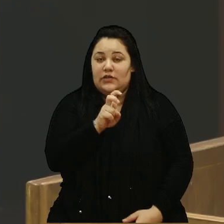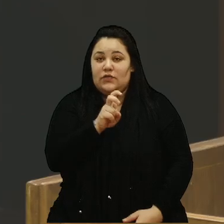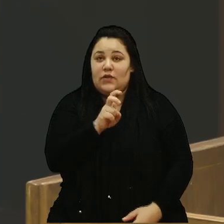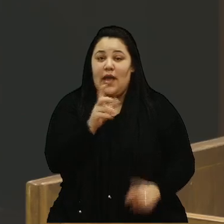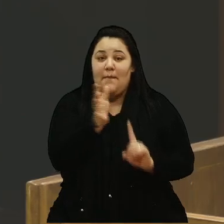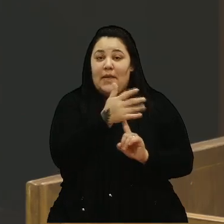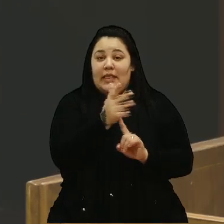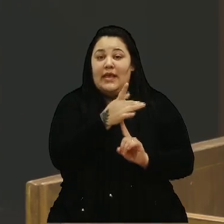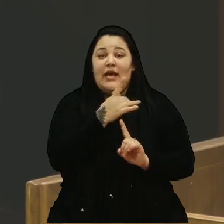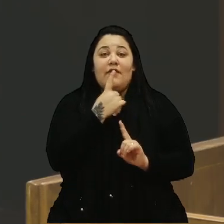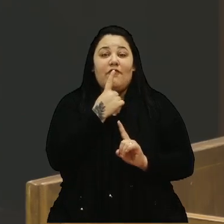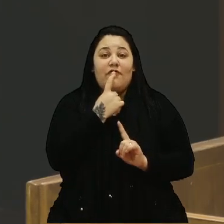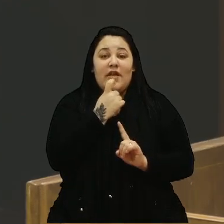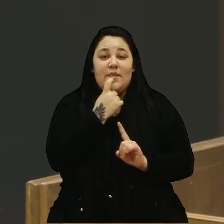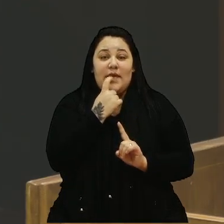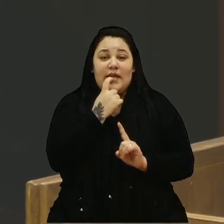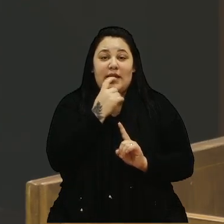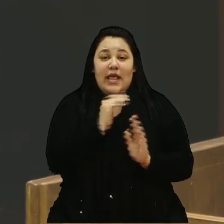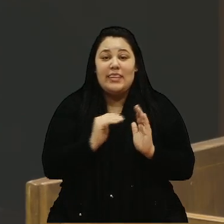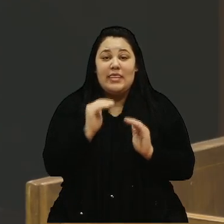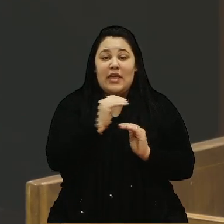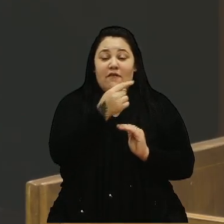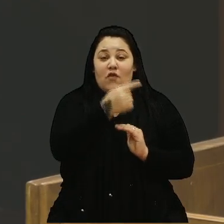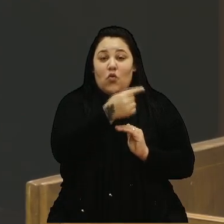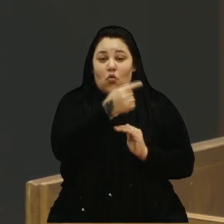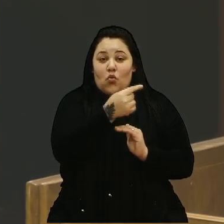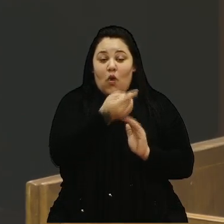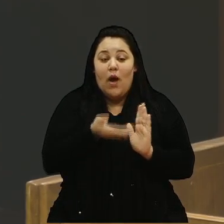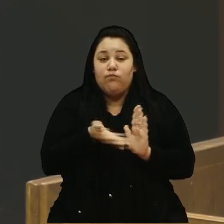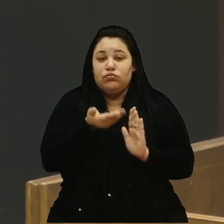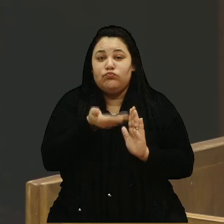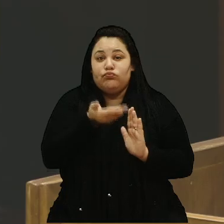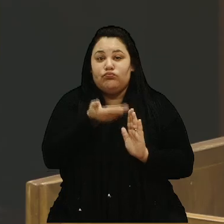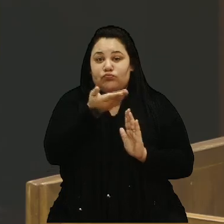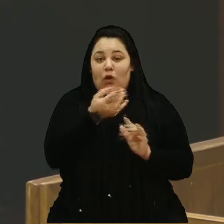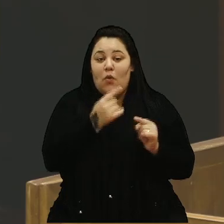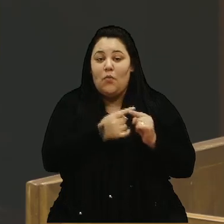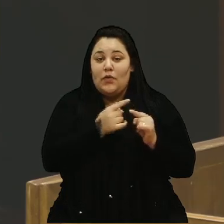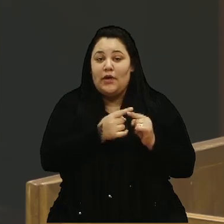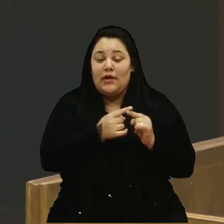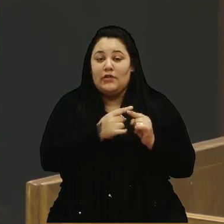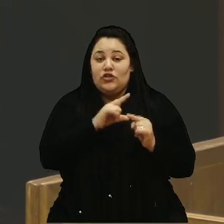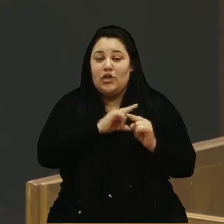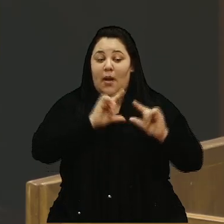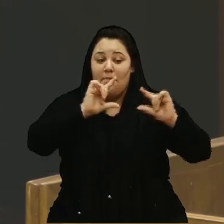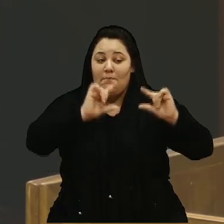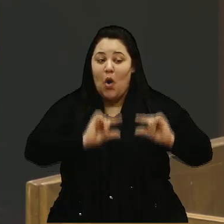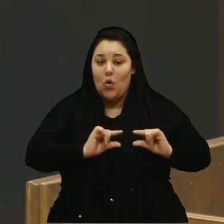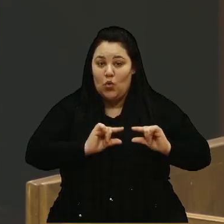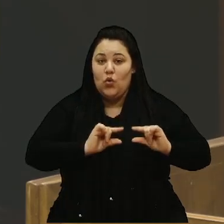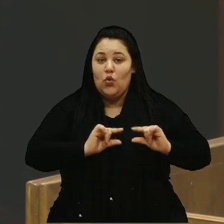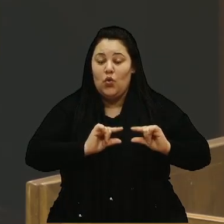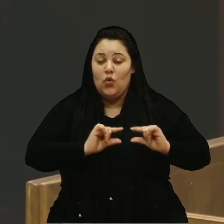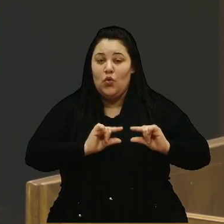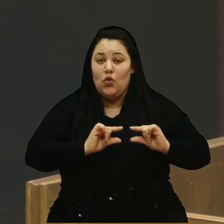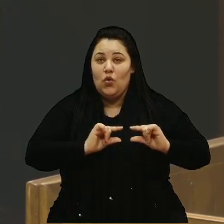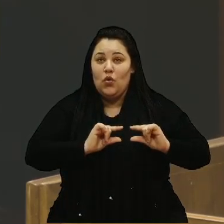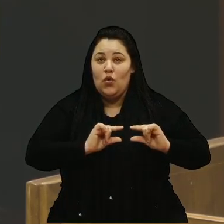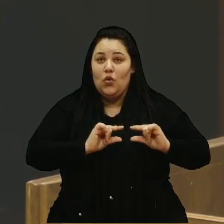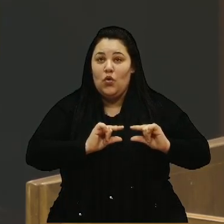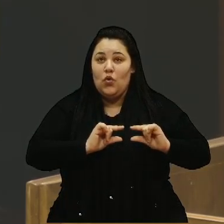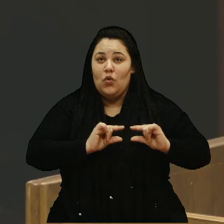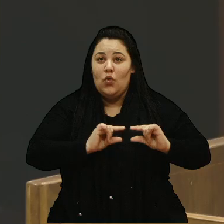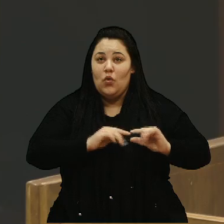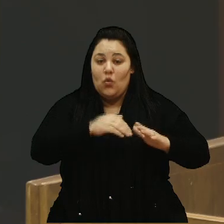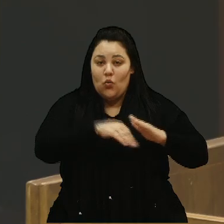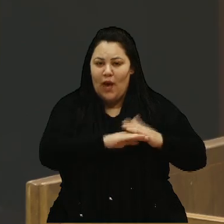tarifária vermelha, patamar 1, elevando o custo da energia em razão da baixa nos reservatórios e o aumento do uso de